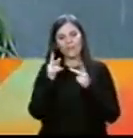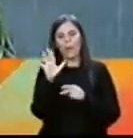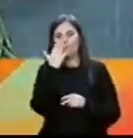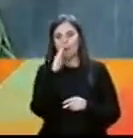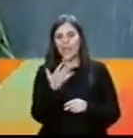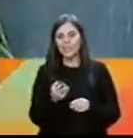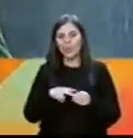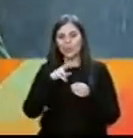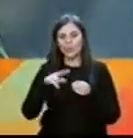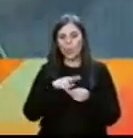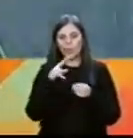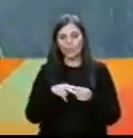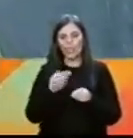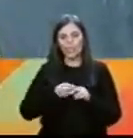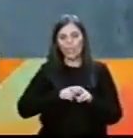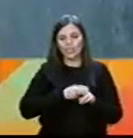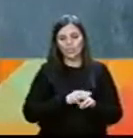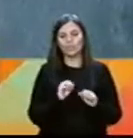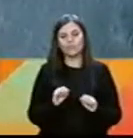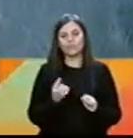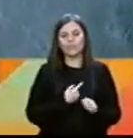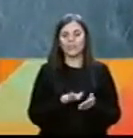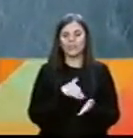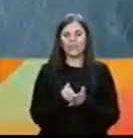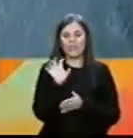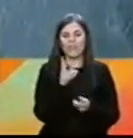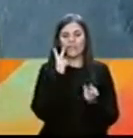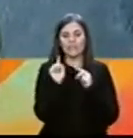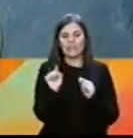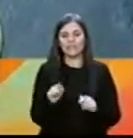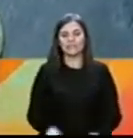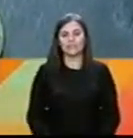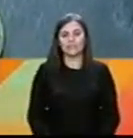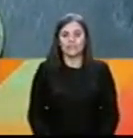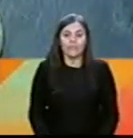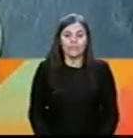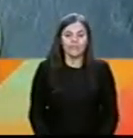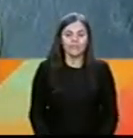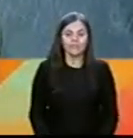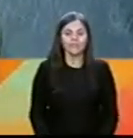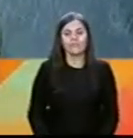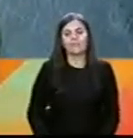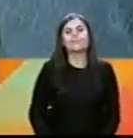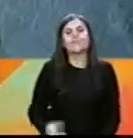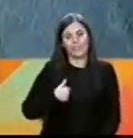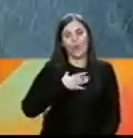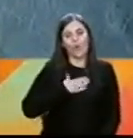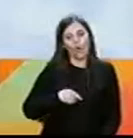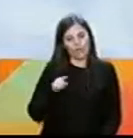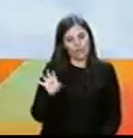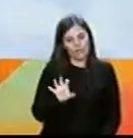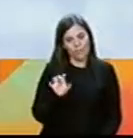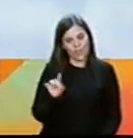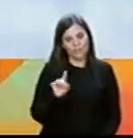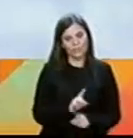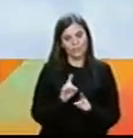atum. Não, é que o atum devia ser sempre assim. É que está assim quase cru. Eu também gosto assim. Bom. Portanto, é